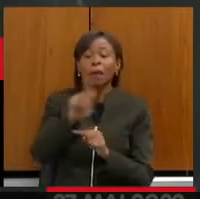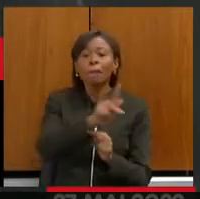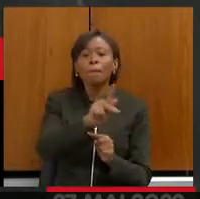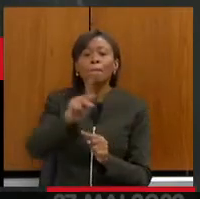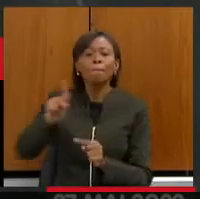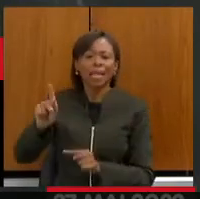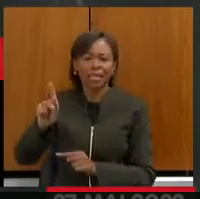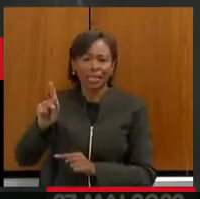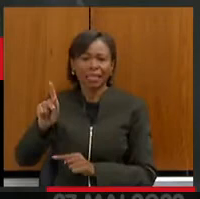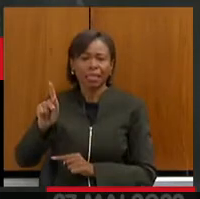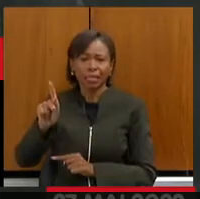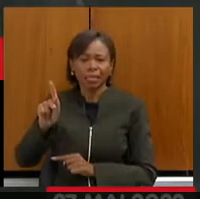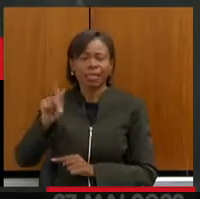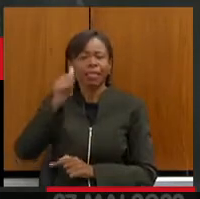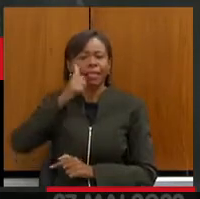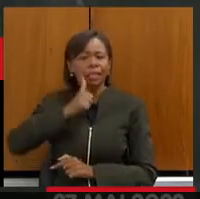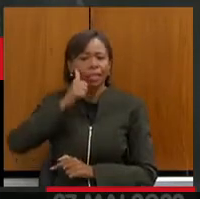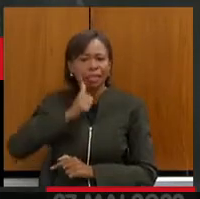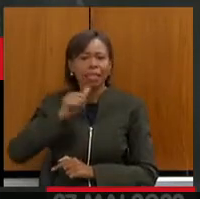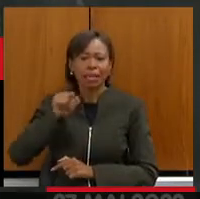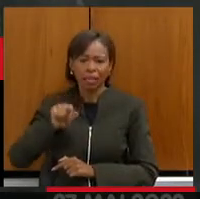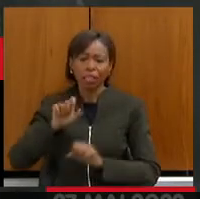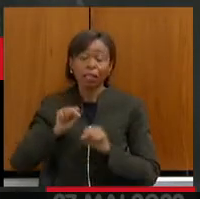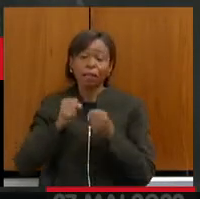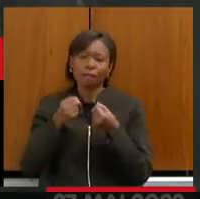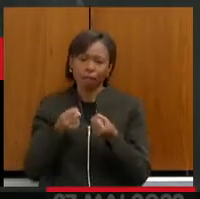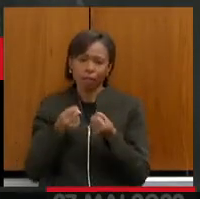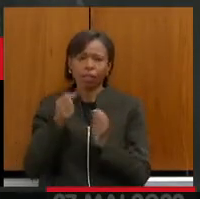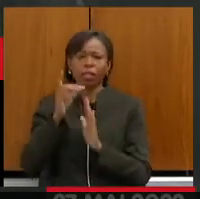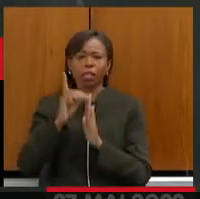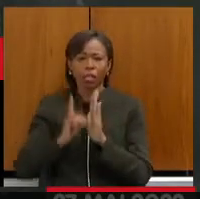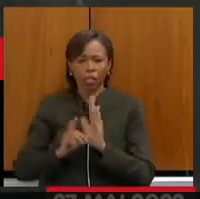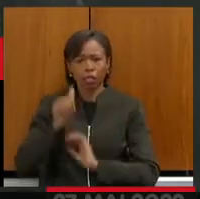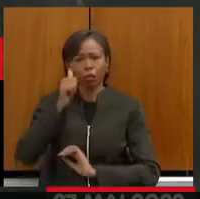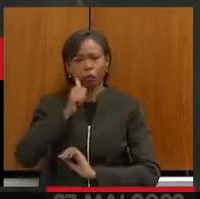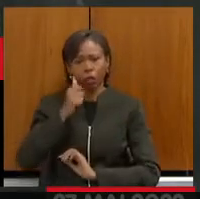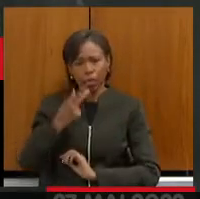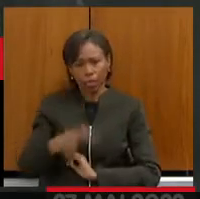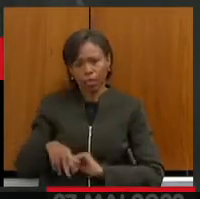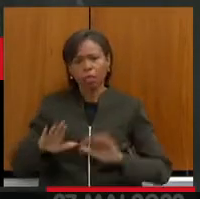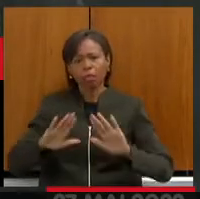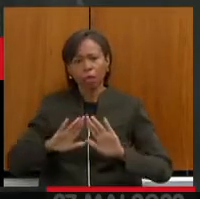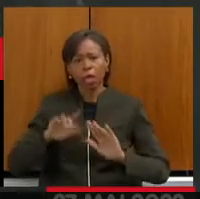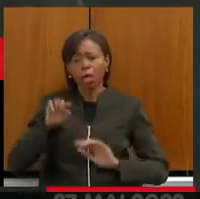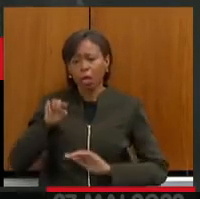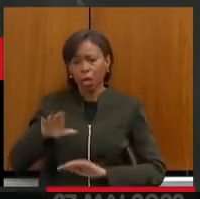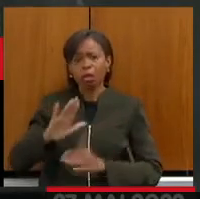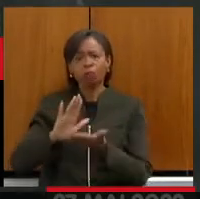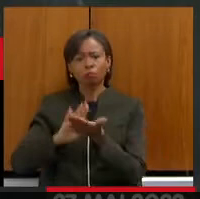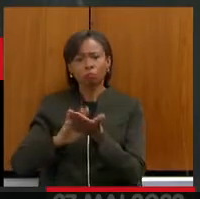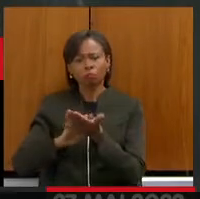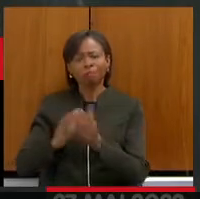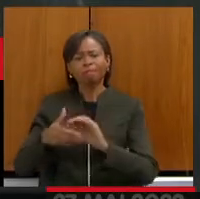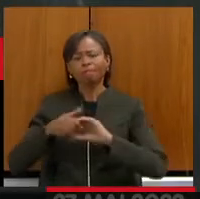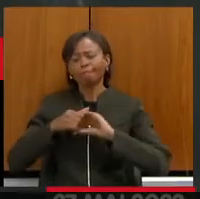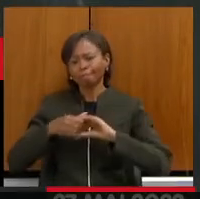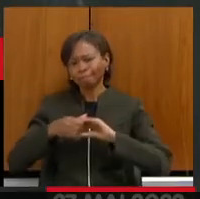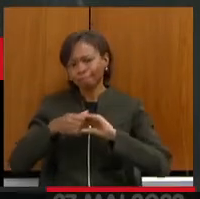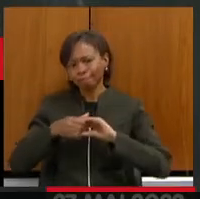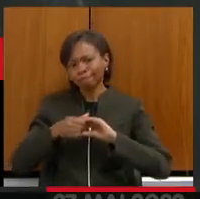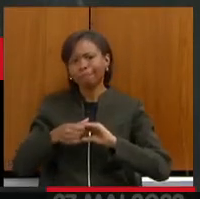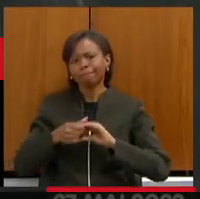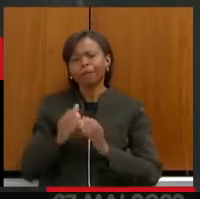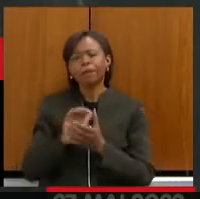da mulher da Assembleia Legislativa a deputada Ana Paula Siqueira parabenizando por todo o trabalho em que ela nos lhe